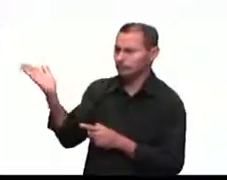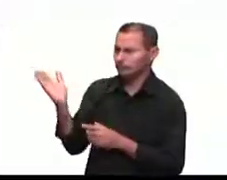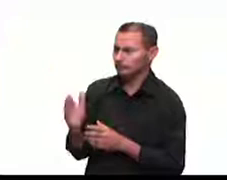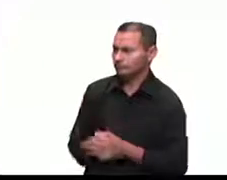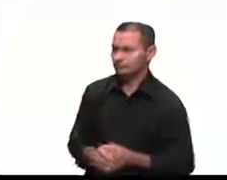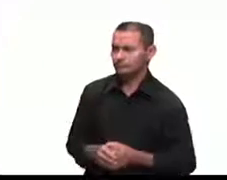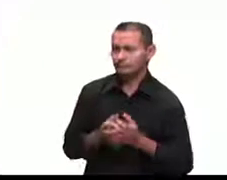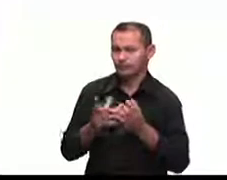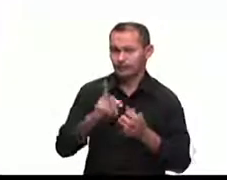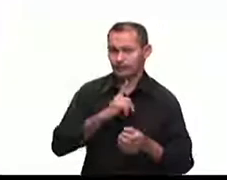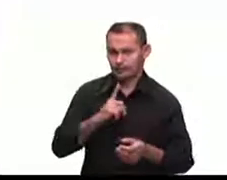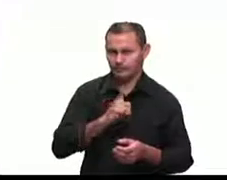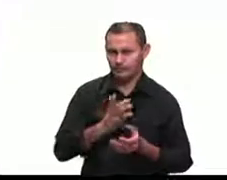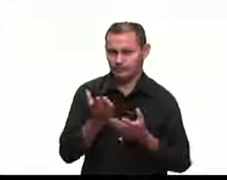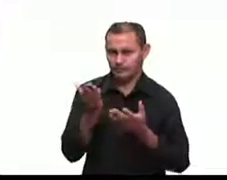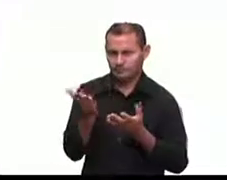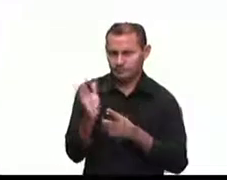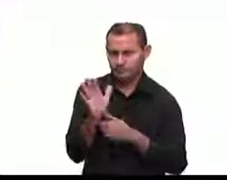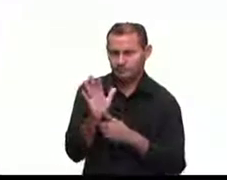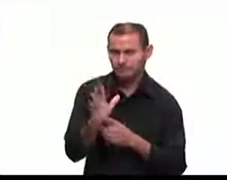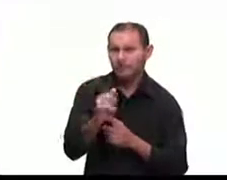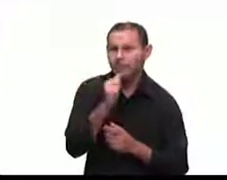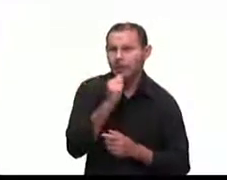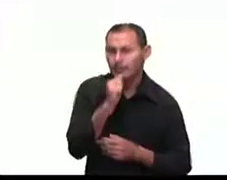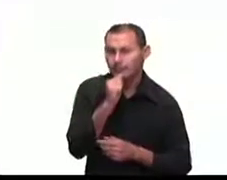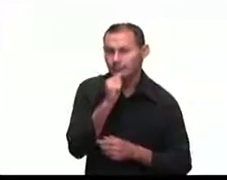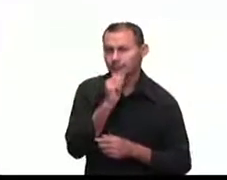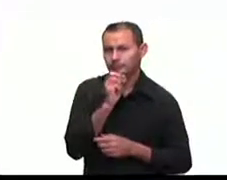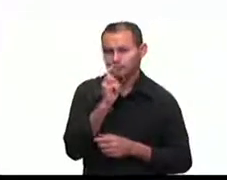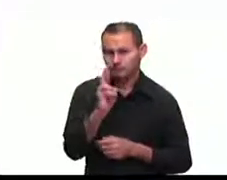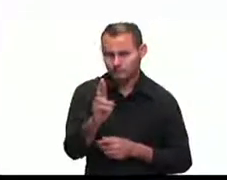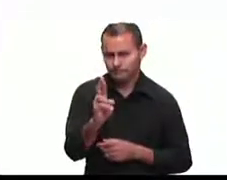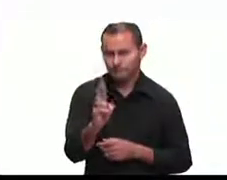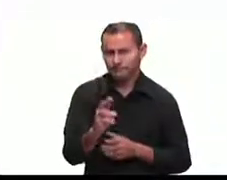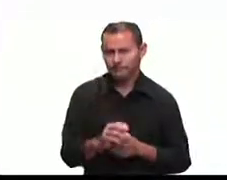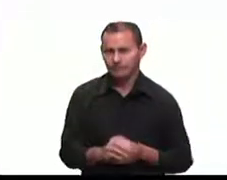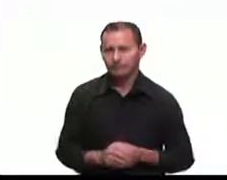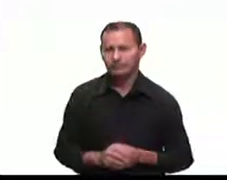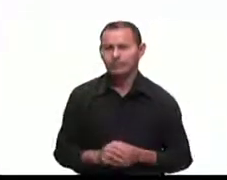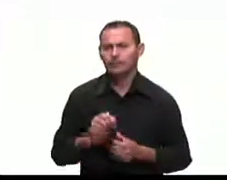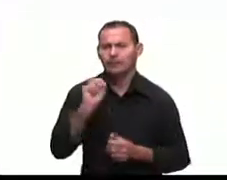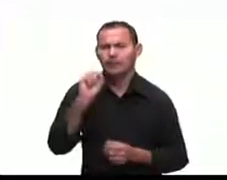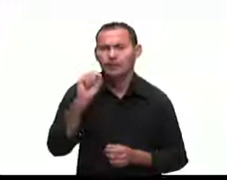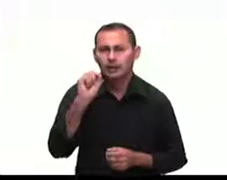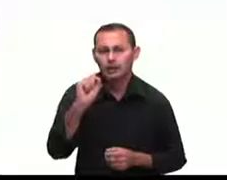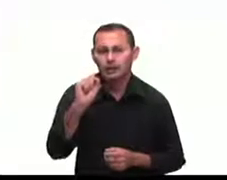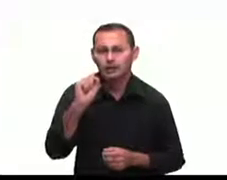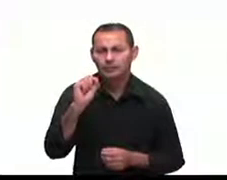quadro, teremos ali ainda a resolução, tá?